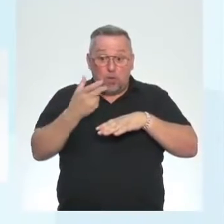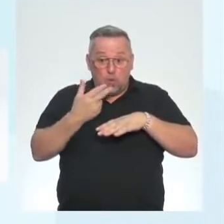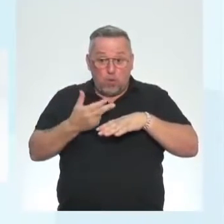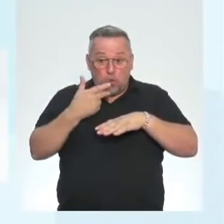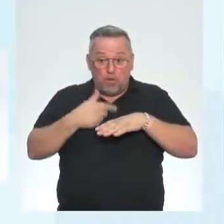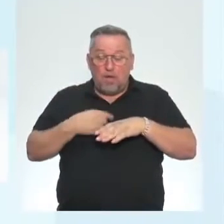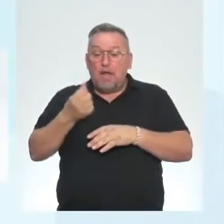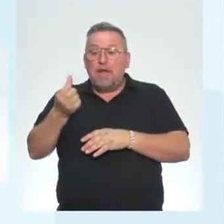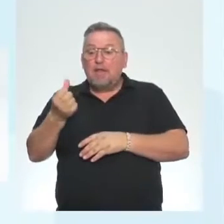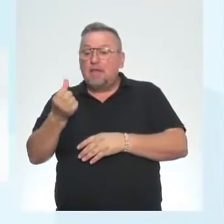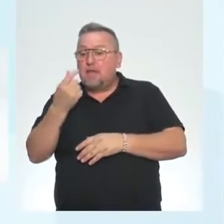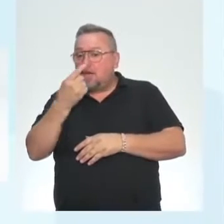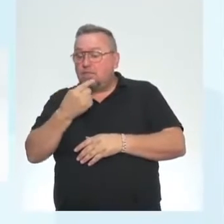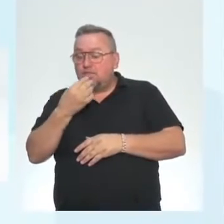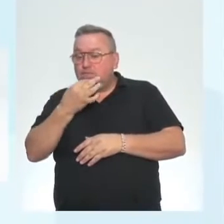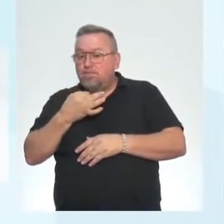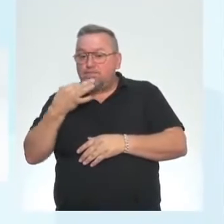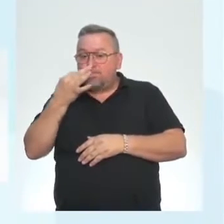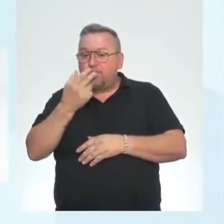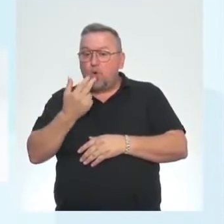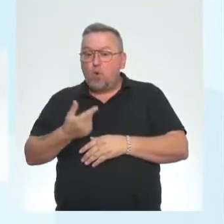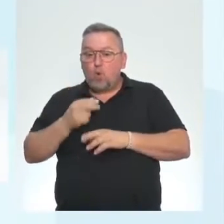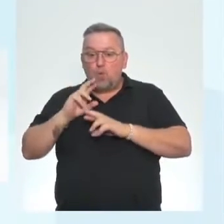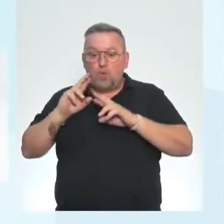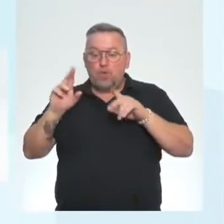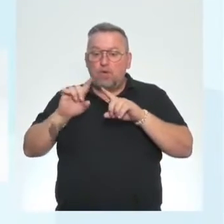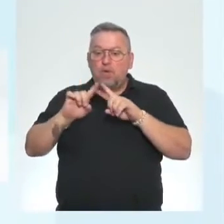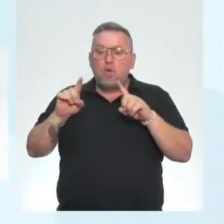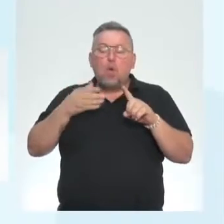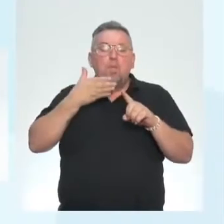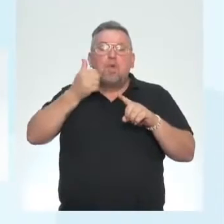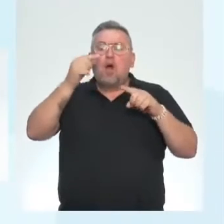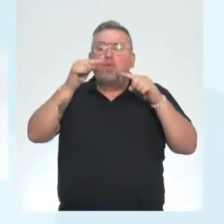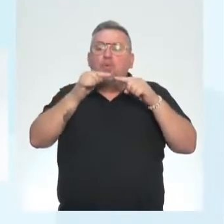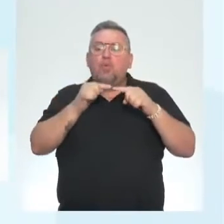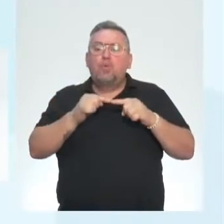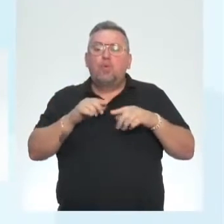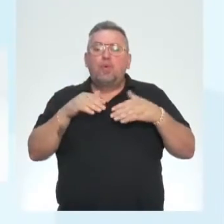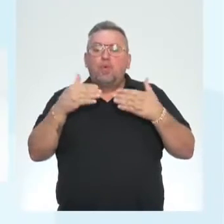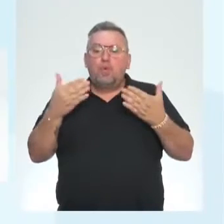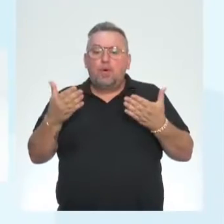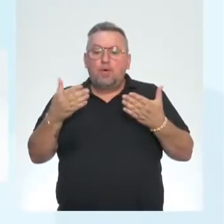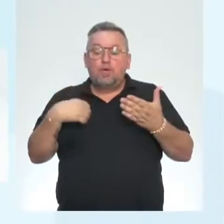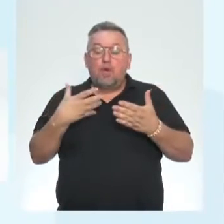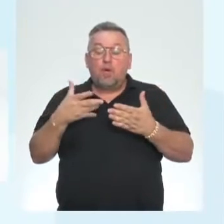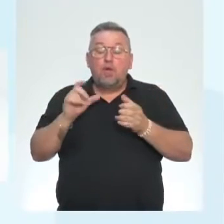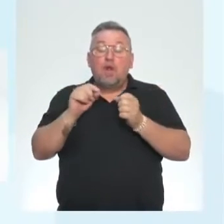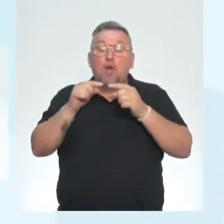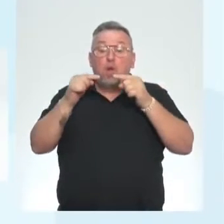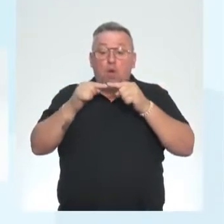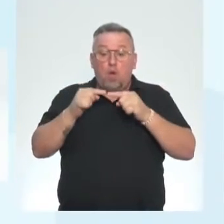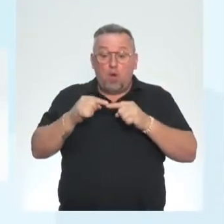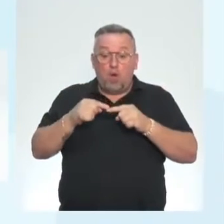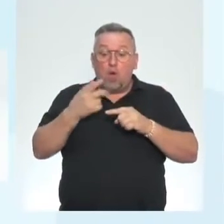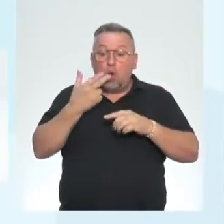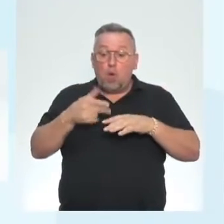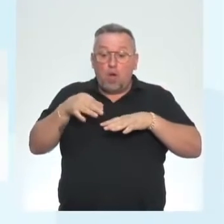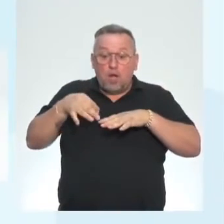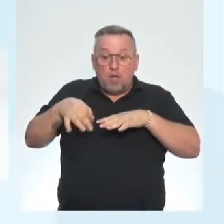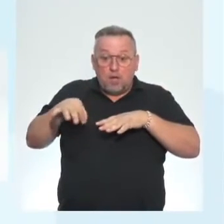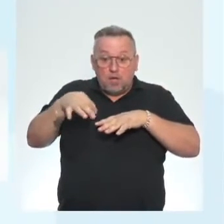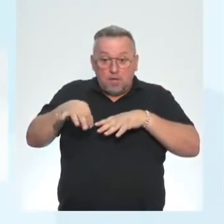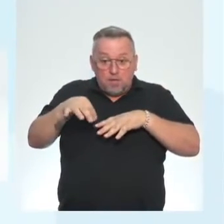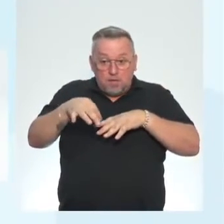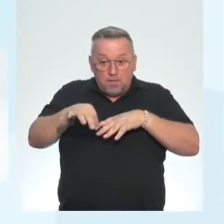batom para decidir qual a melhor combinação. Então, a gente quer combinar, ó, esmaltes, cores de esmaltes com cores